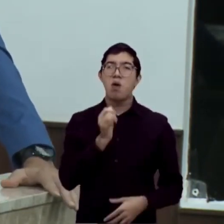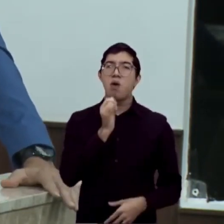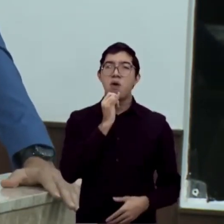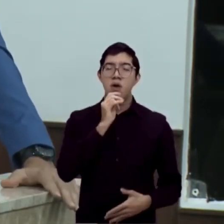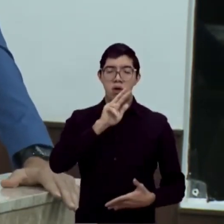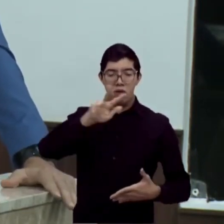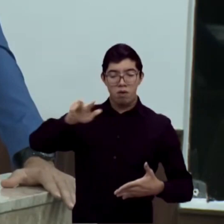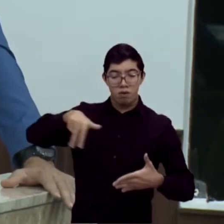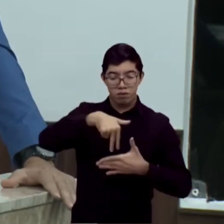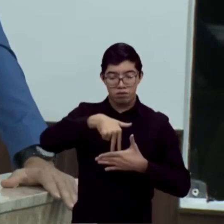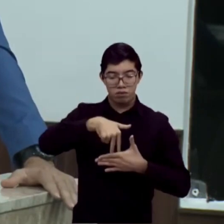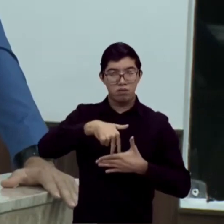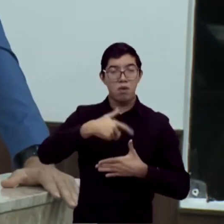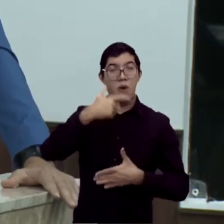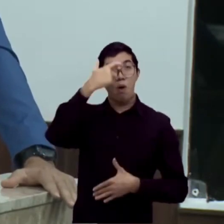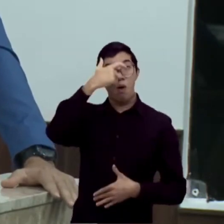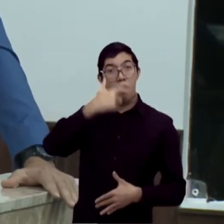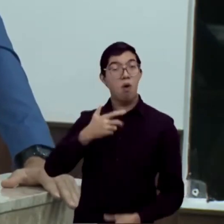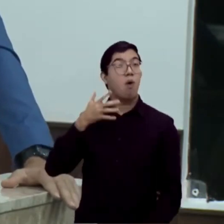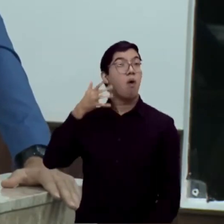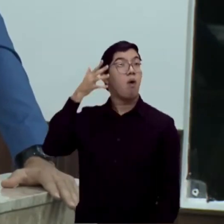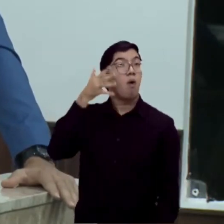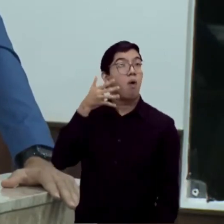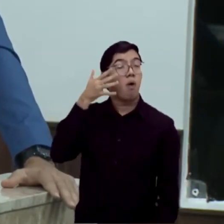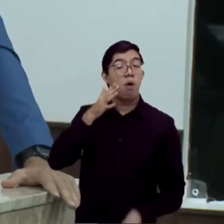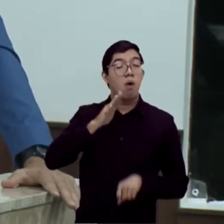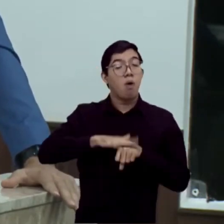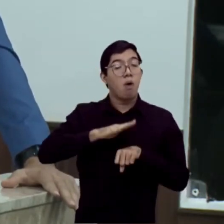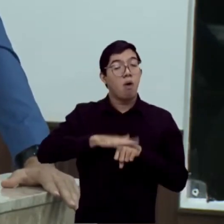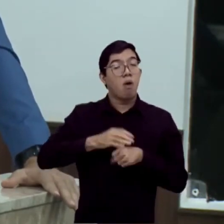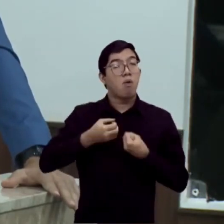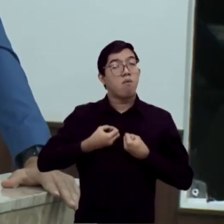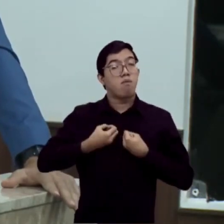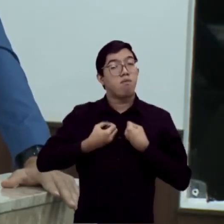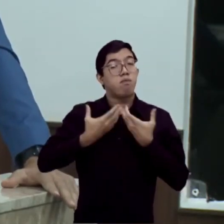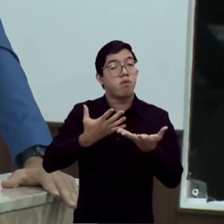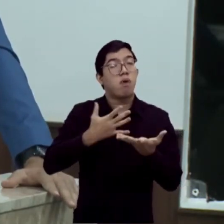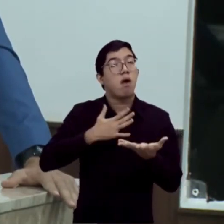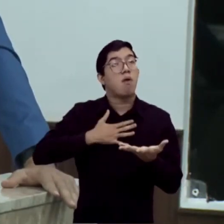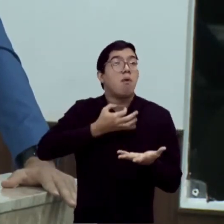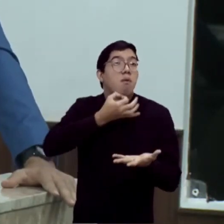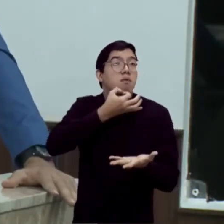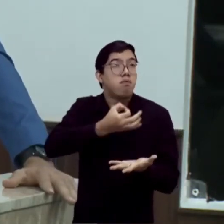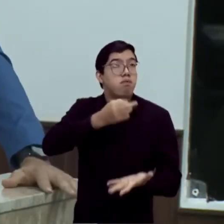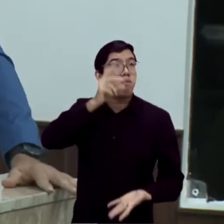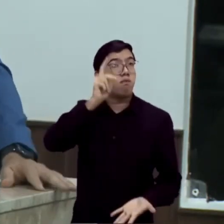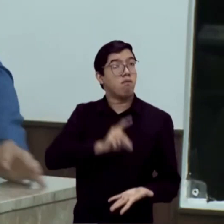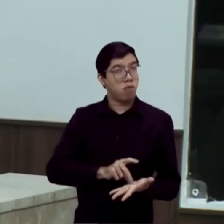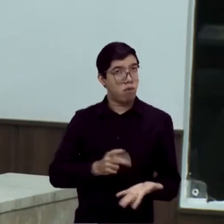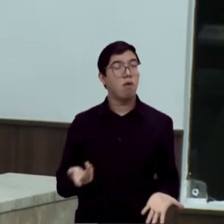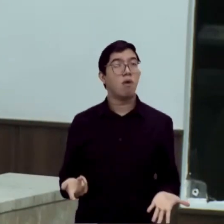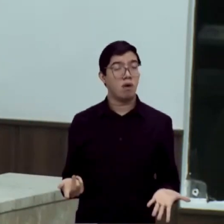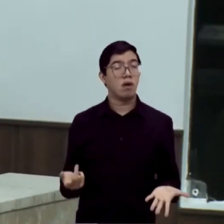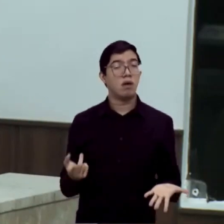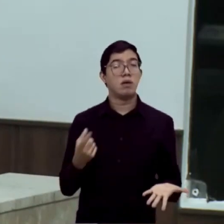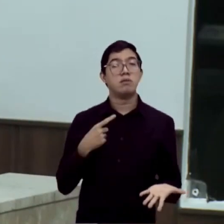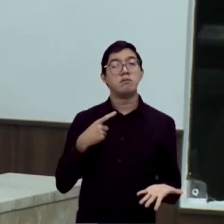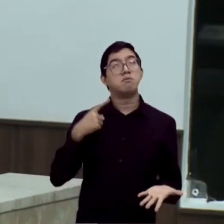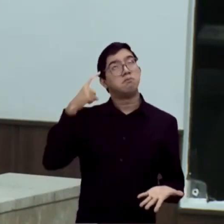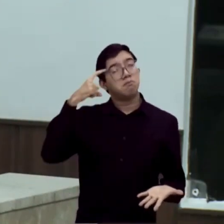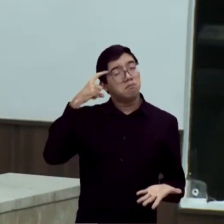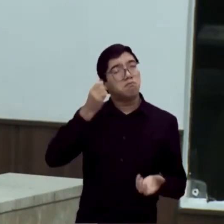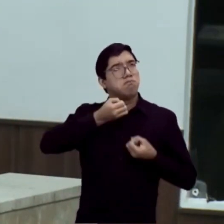que eu penso, não sou eu. Quem me conhece aqui sabe que eu falo o que eu penso. Fui eleito pelo povo de